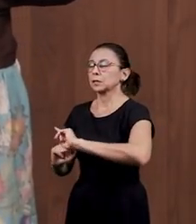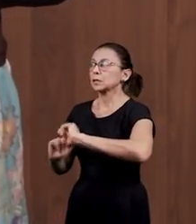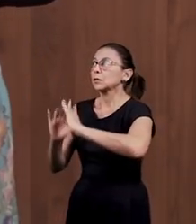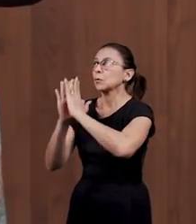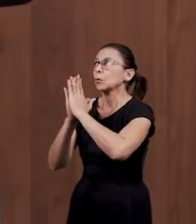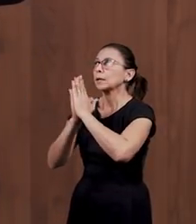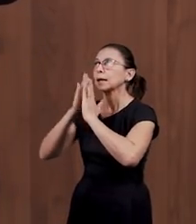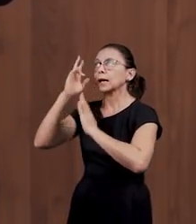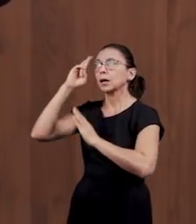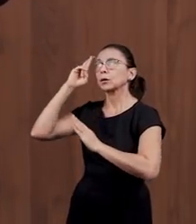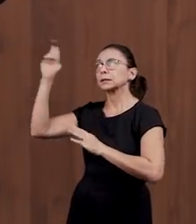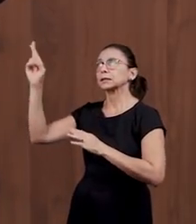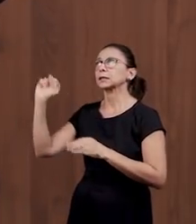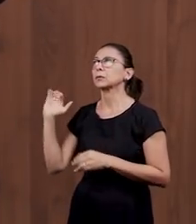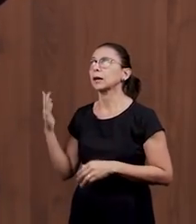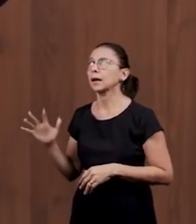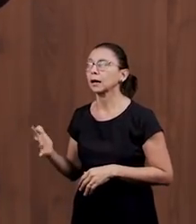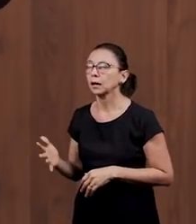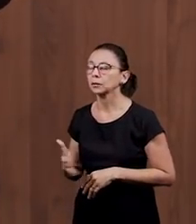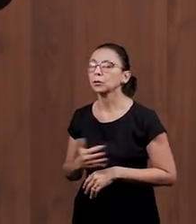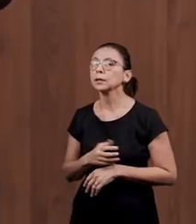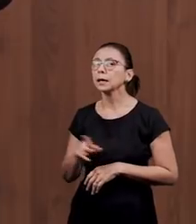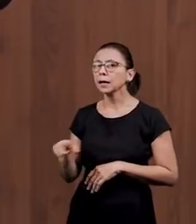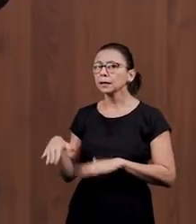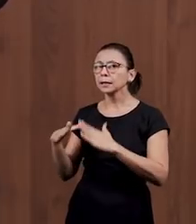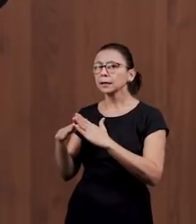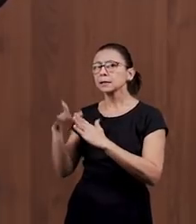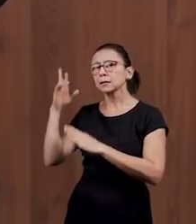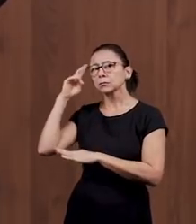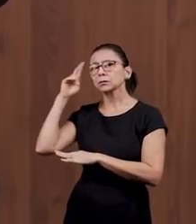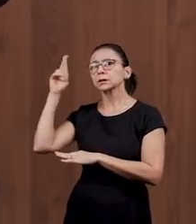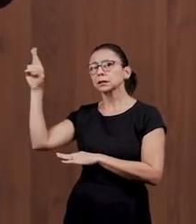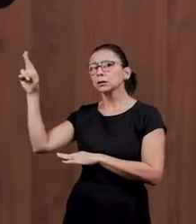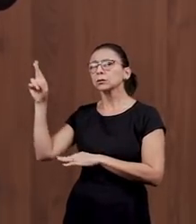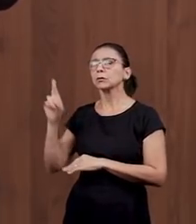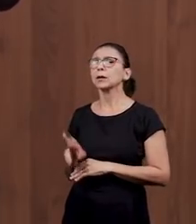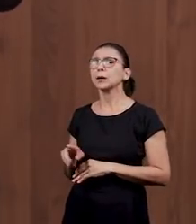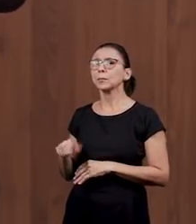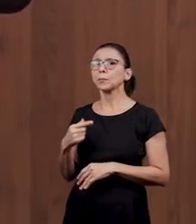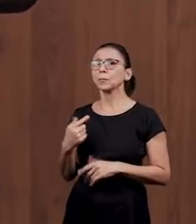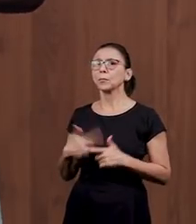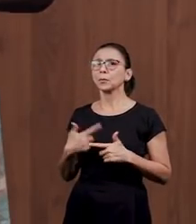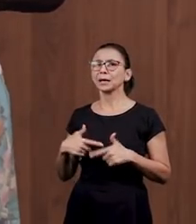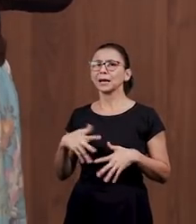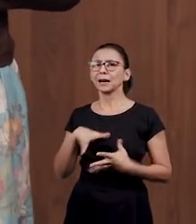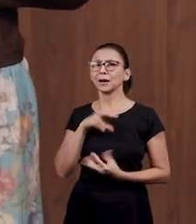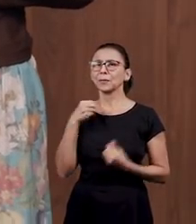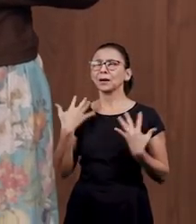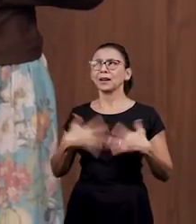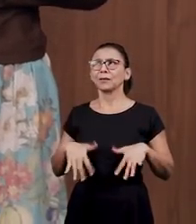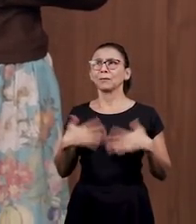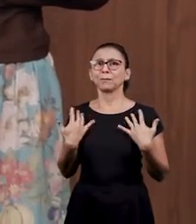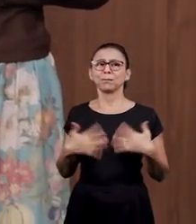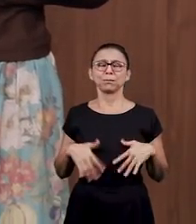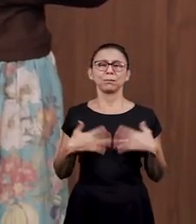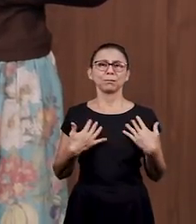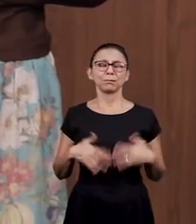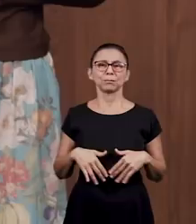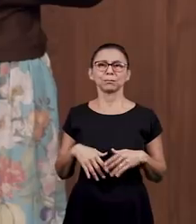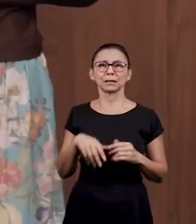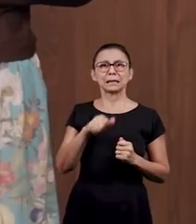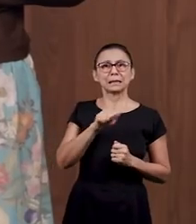tinha filhos. E Ana foi ao templo para colocar diante do Senhor a aflição da alma dela. E Ana se